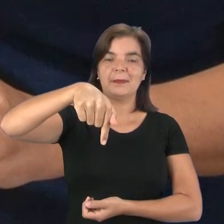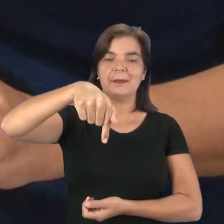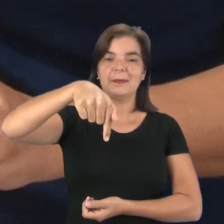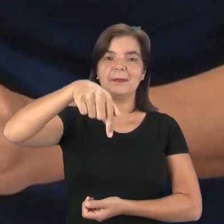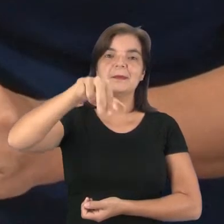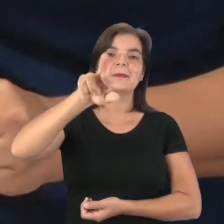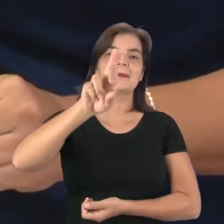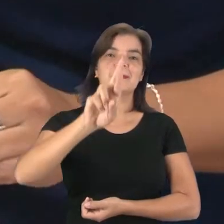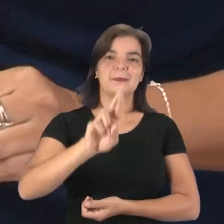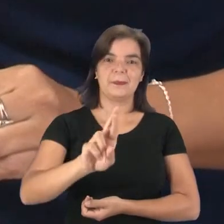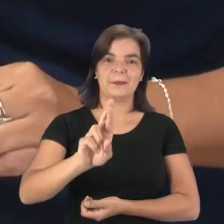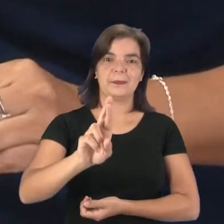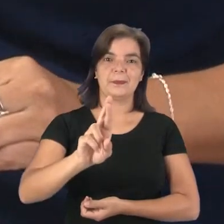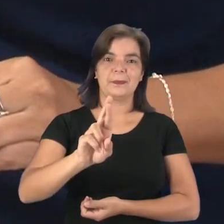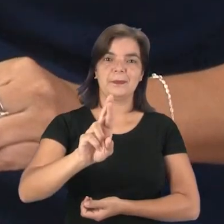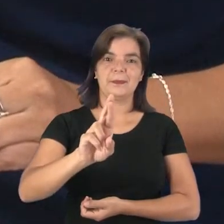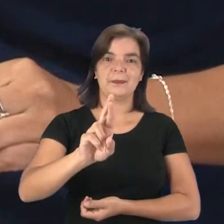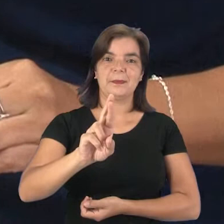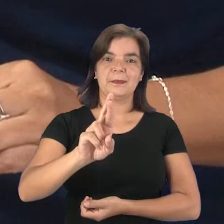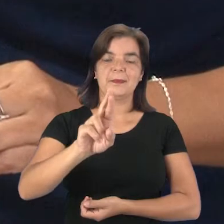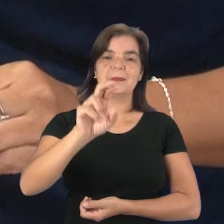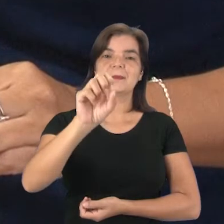e é